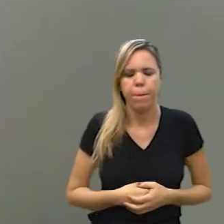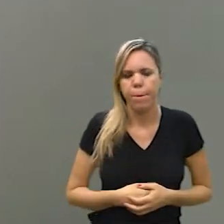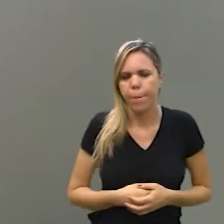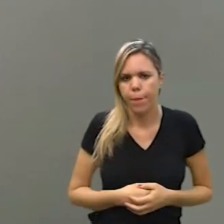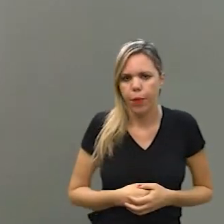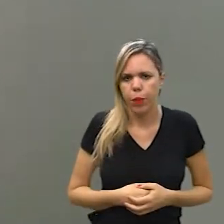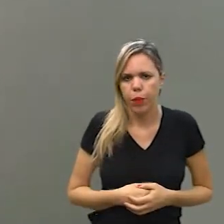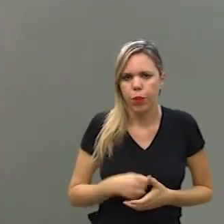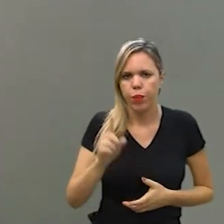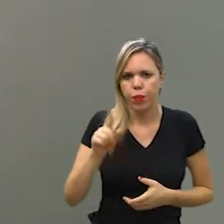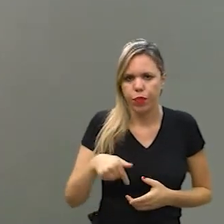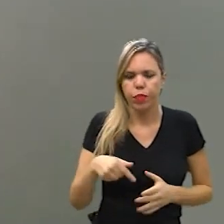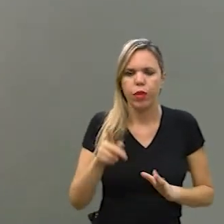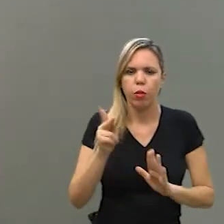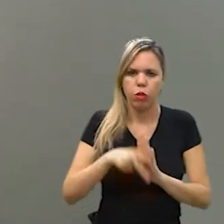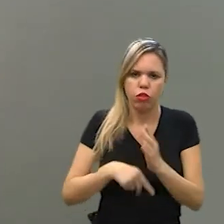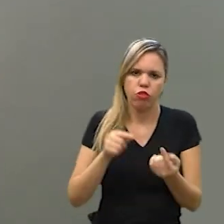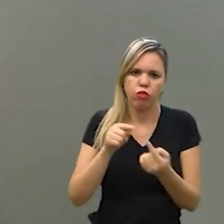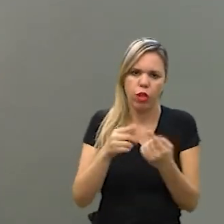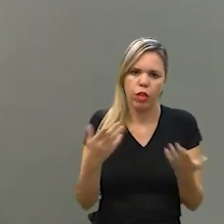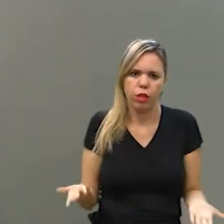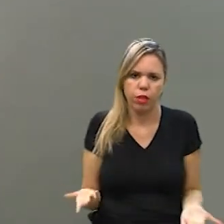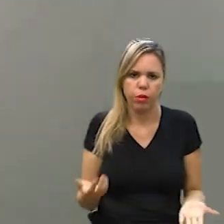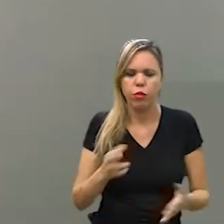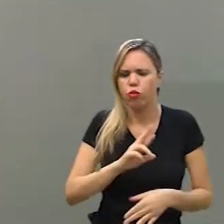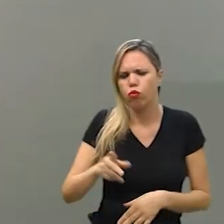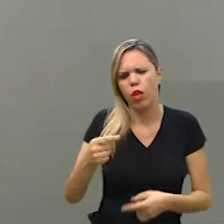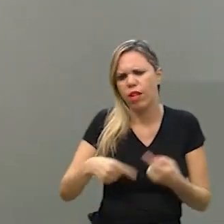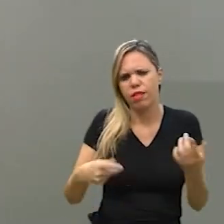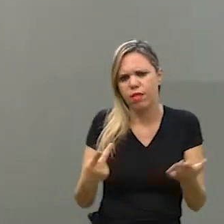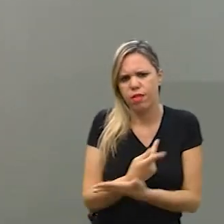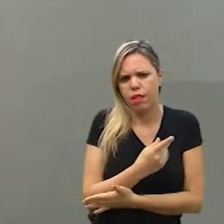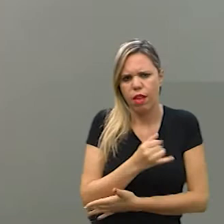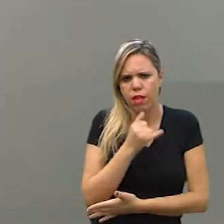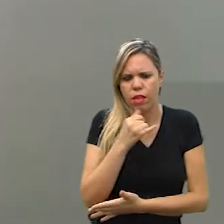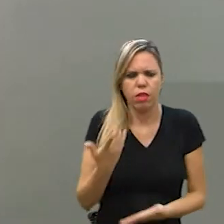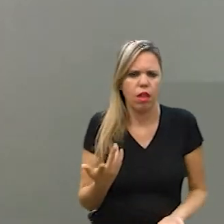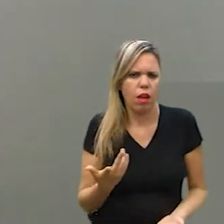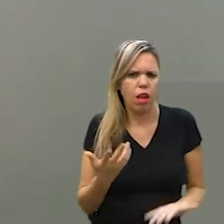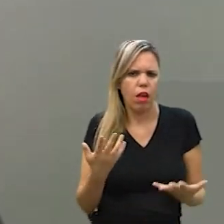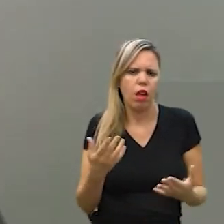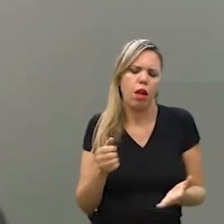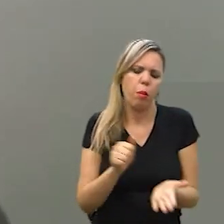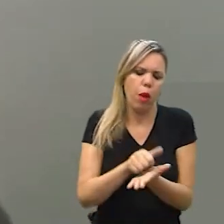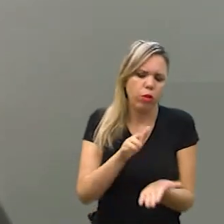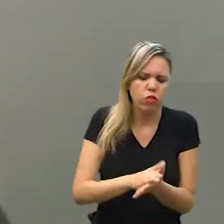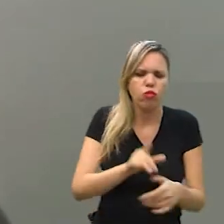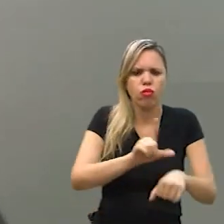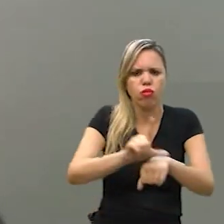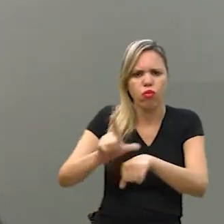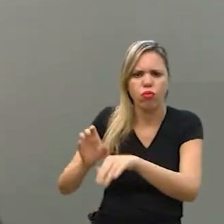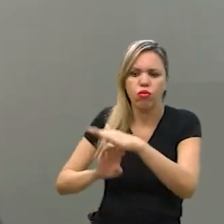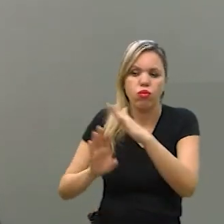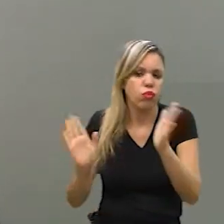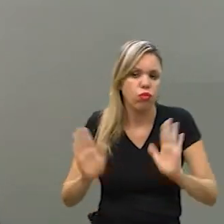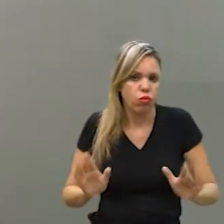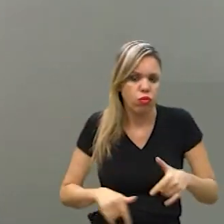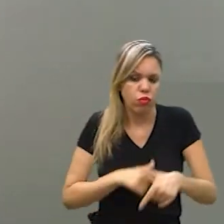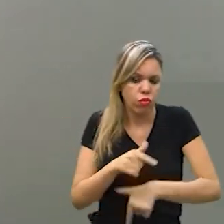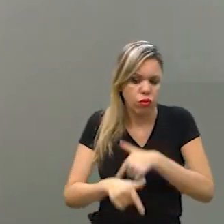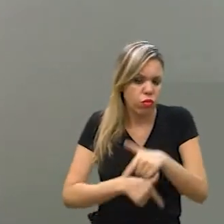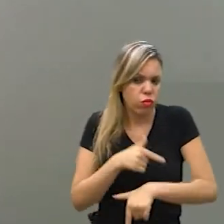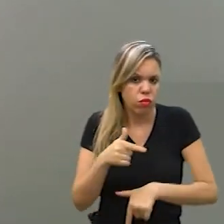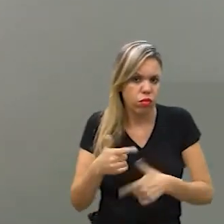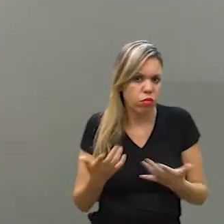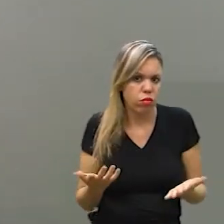comerciais. Né? É esse o fim do projeto, porque não é justo penalizarmos comerciantes,